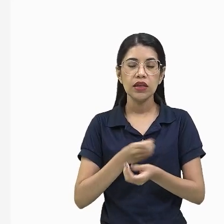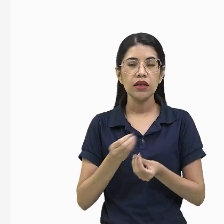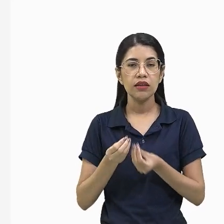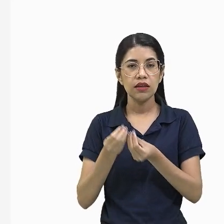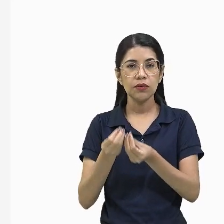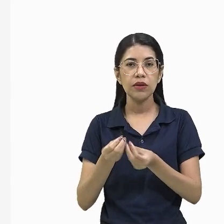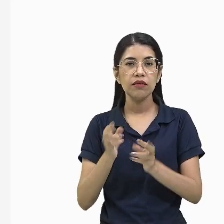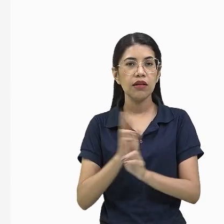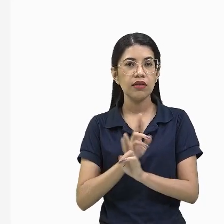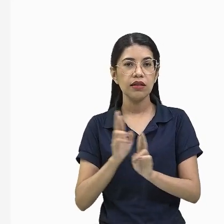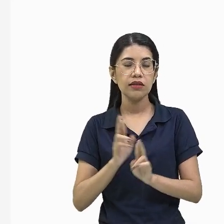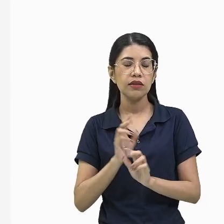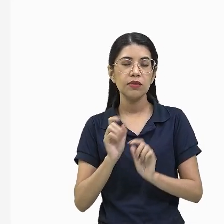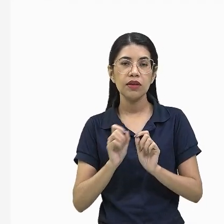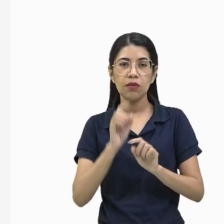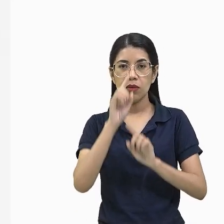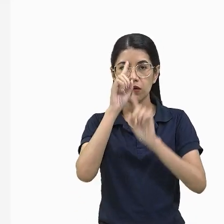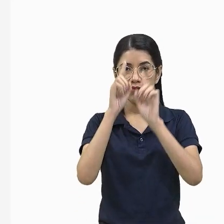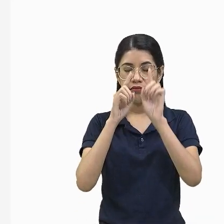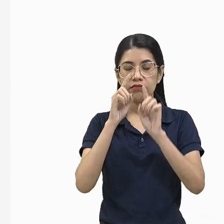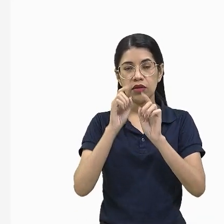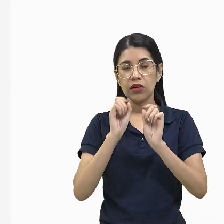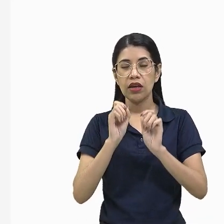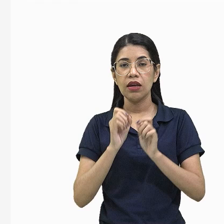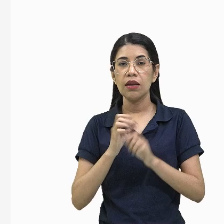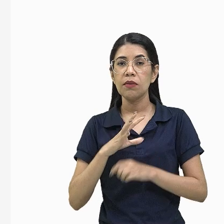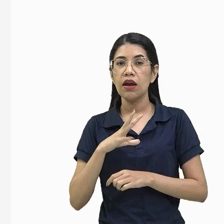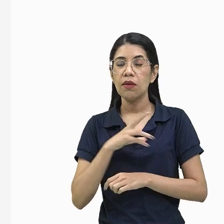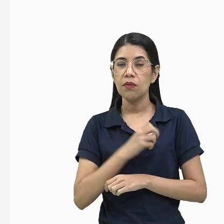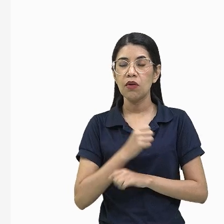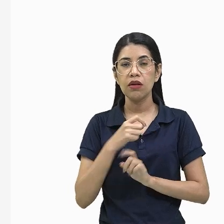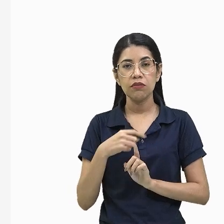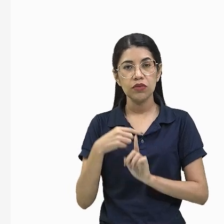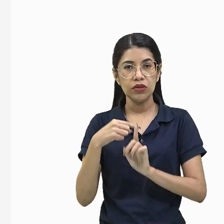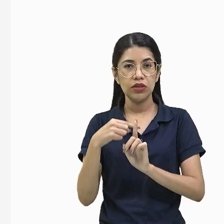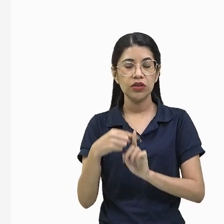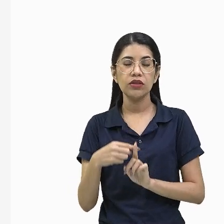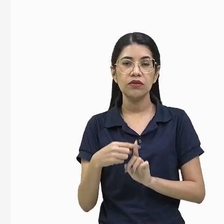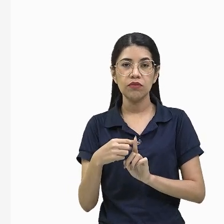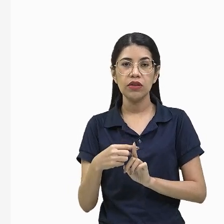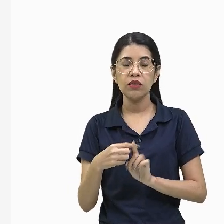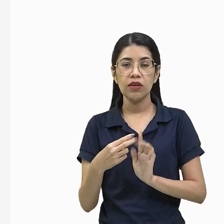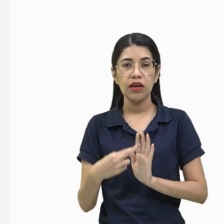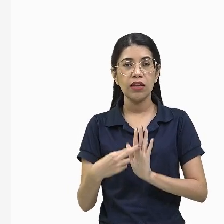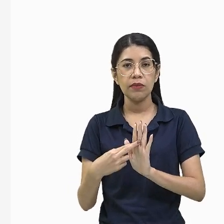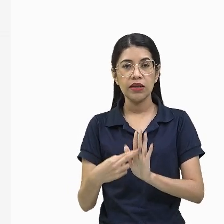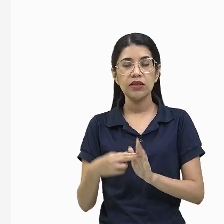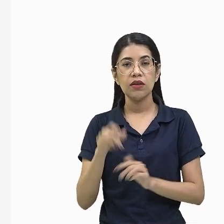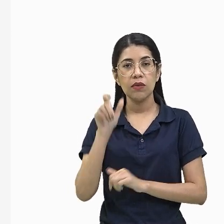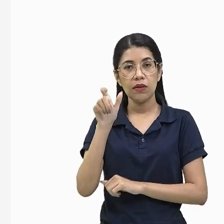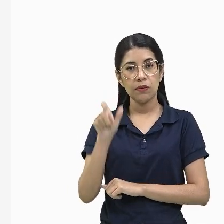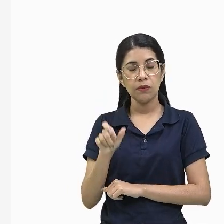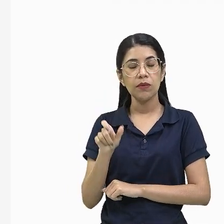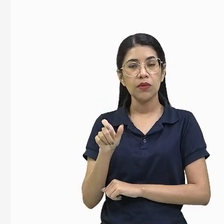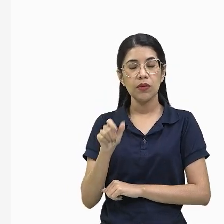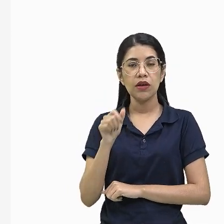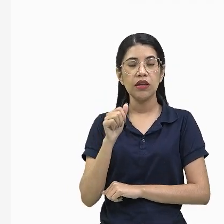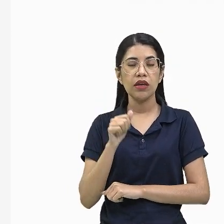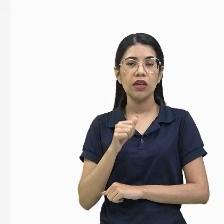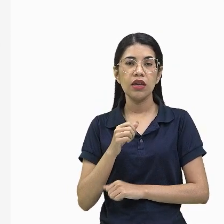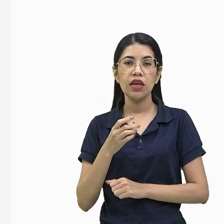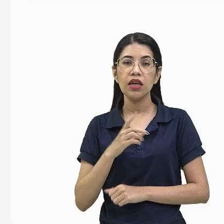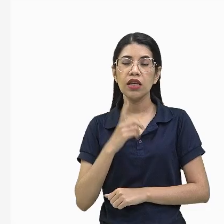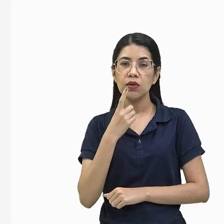relação, perceba que nós temos essa ideia positiva, desse ato de amor. Então ela representa uma doadora de sangue e ao mesmo tempo